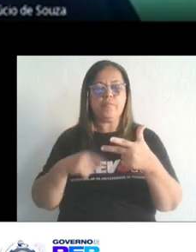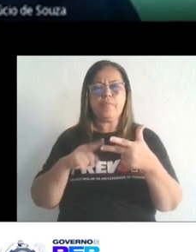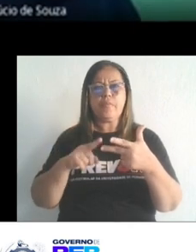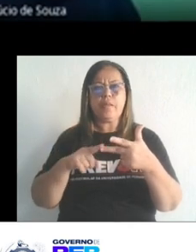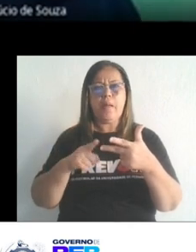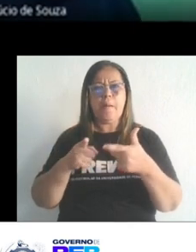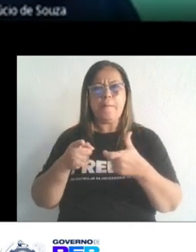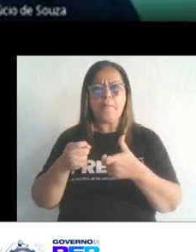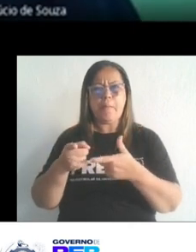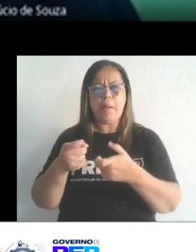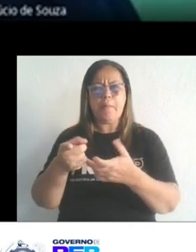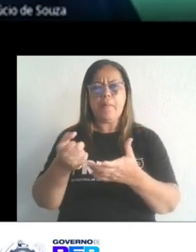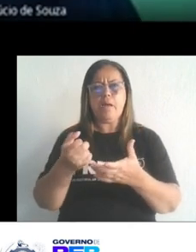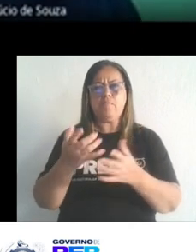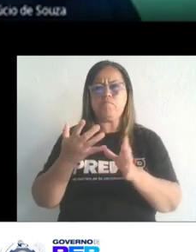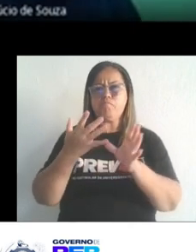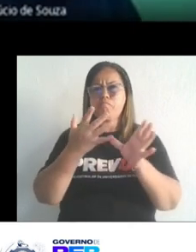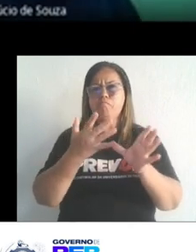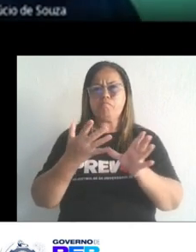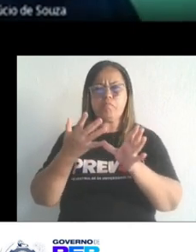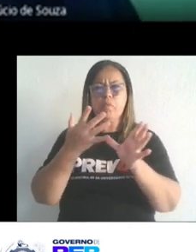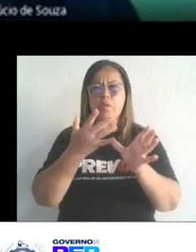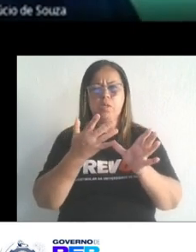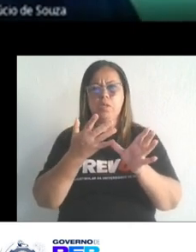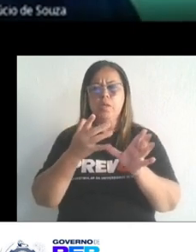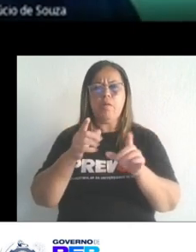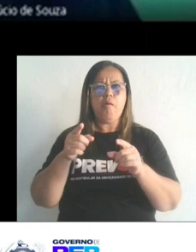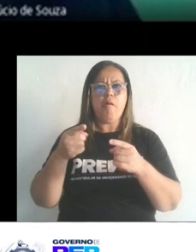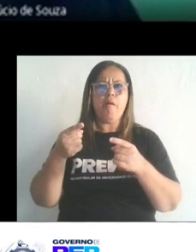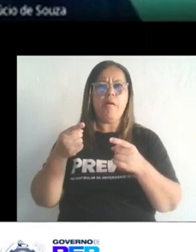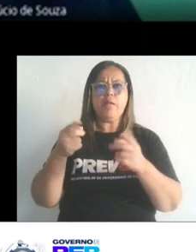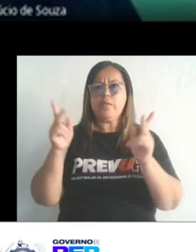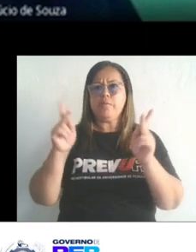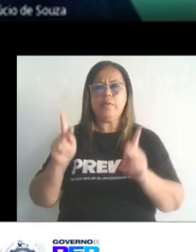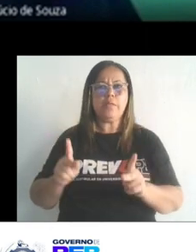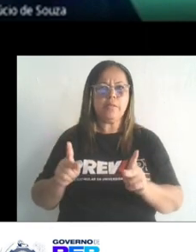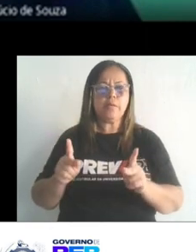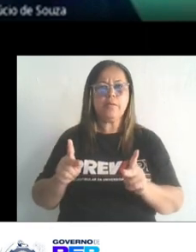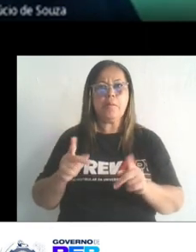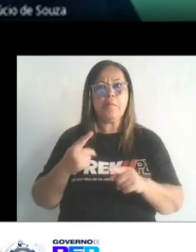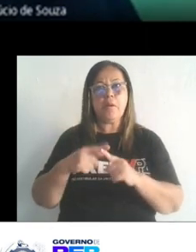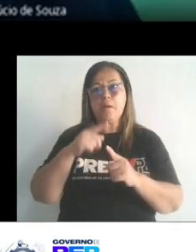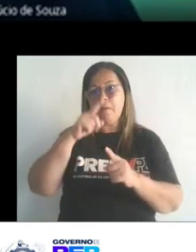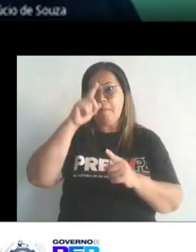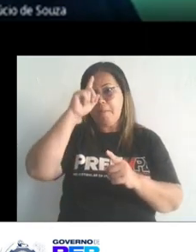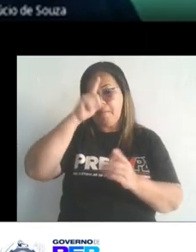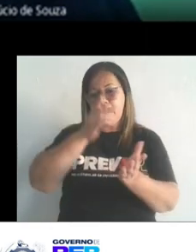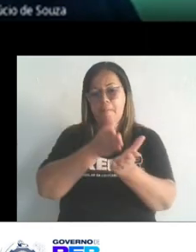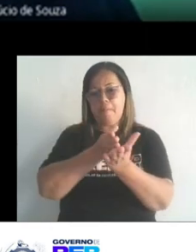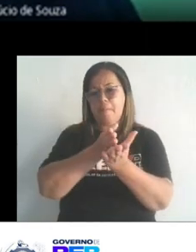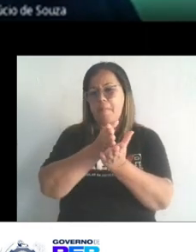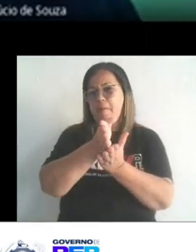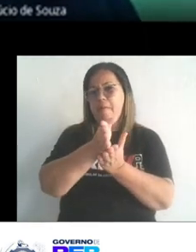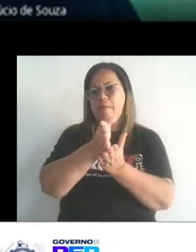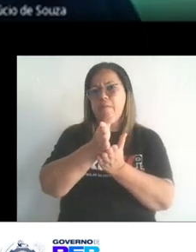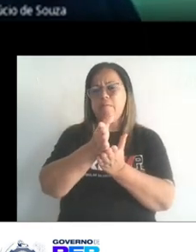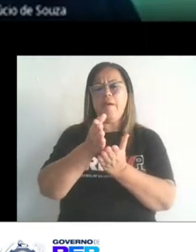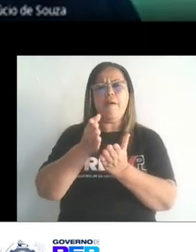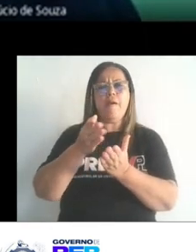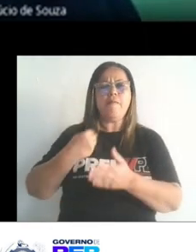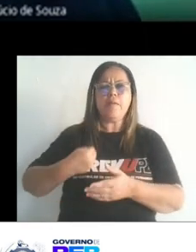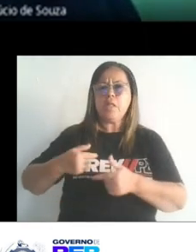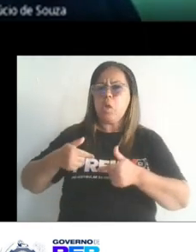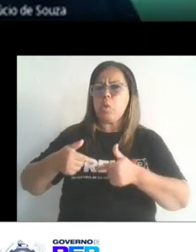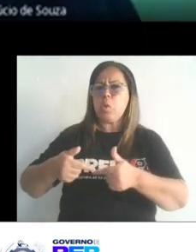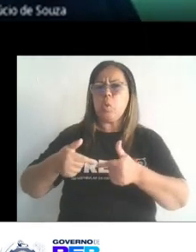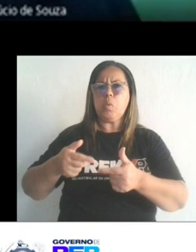militarista antipacifista pois para o fascismo a vida é luta incessante e